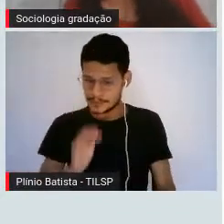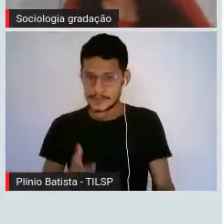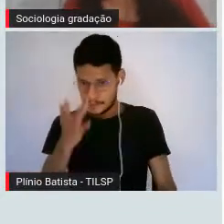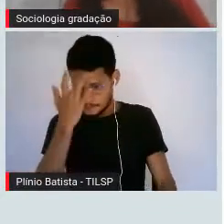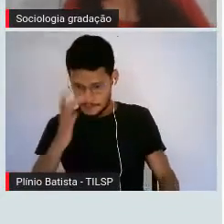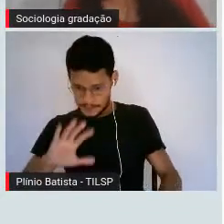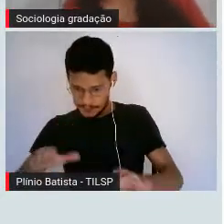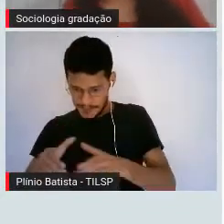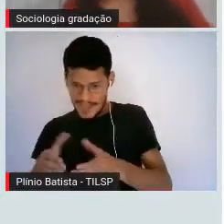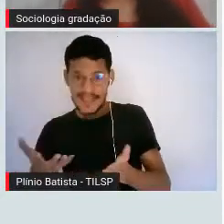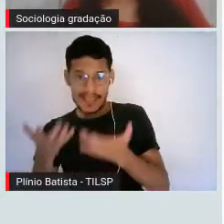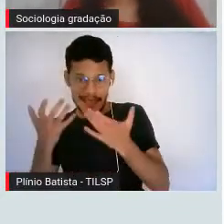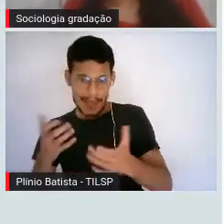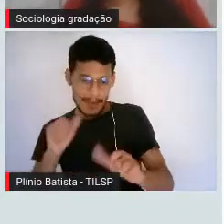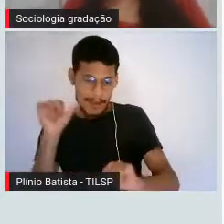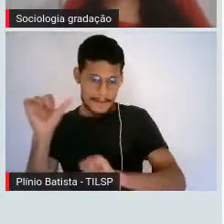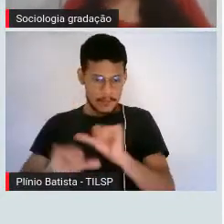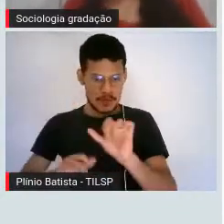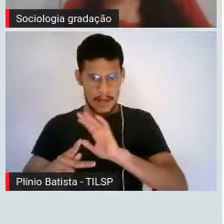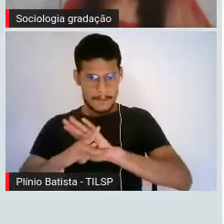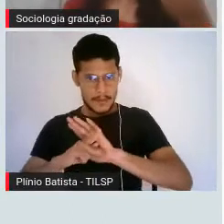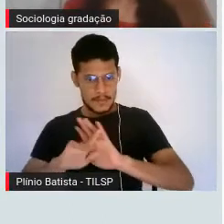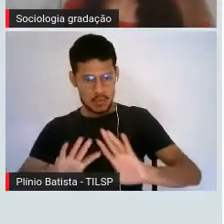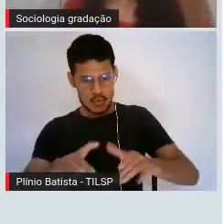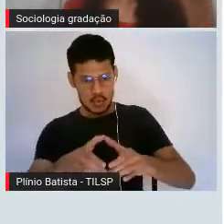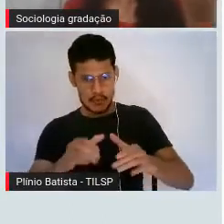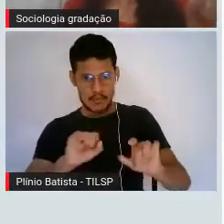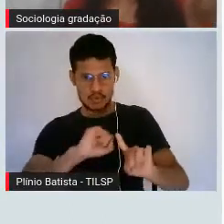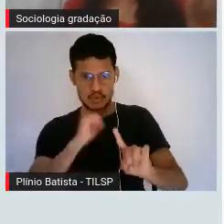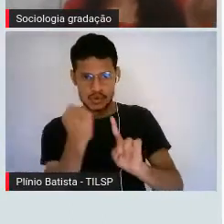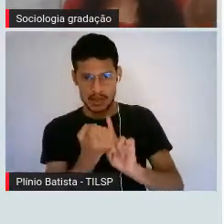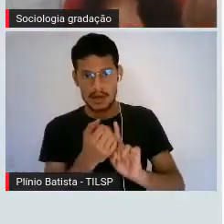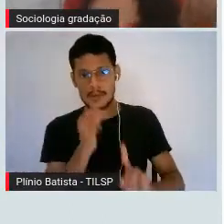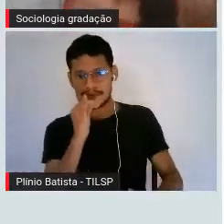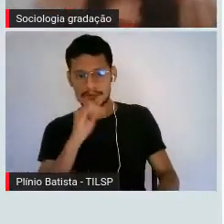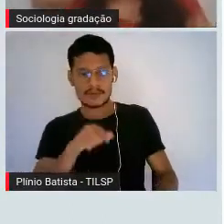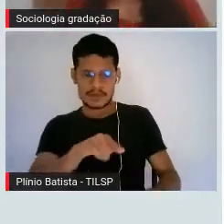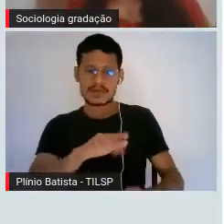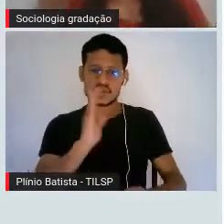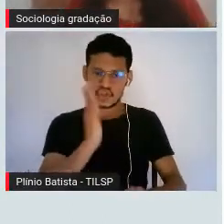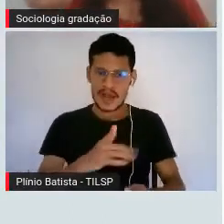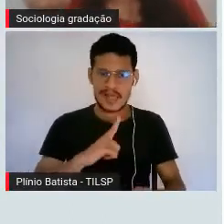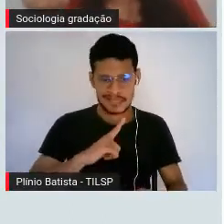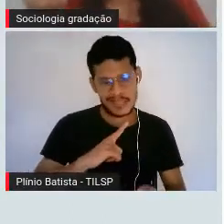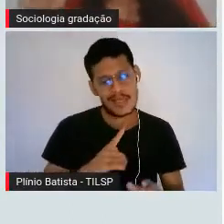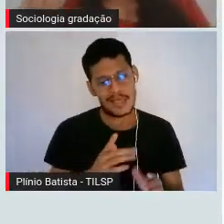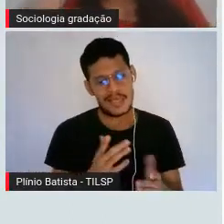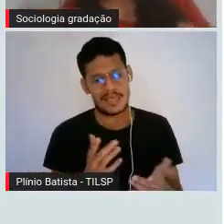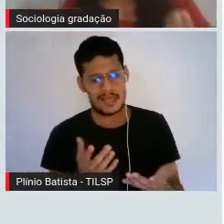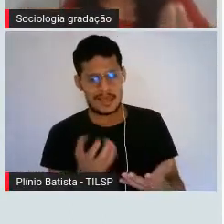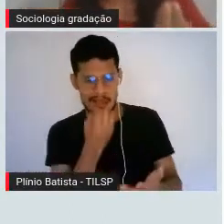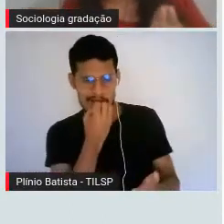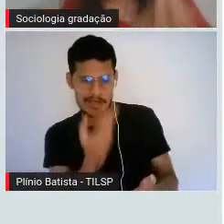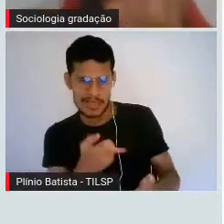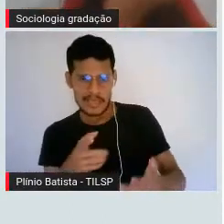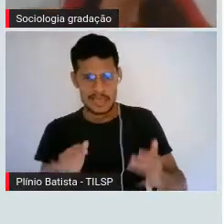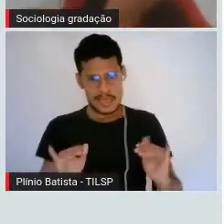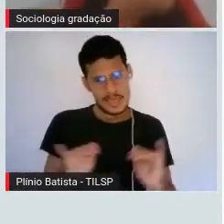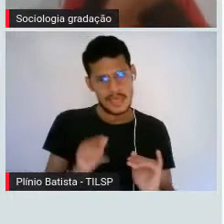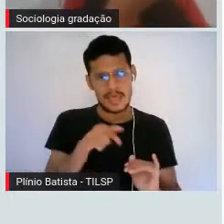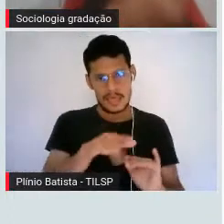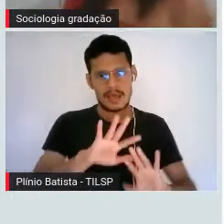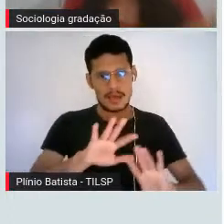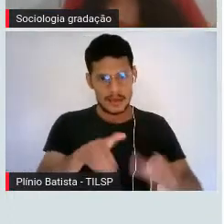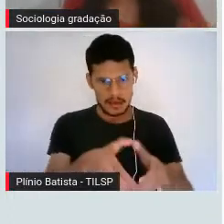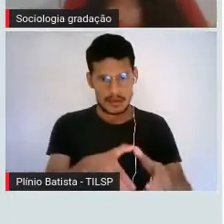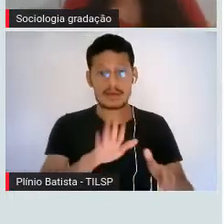processo de troca de classes sociais, de uma classe favorecida por uma classe que está no processo de ascensão, de